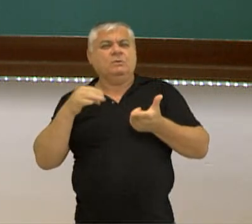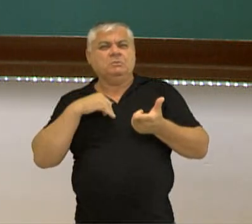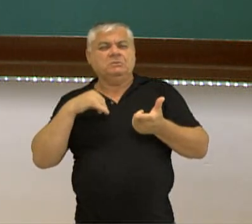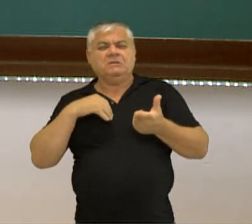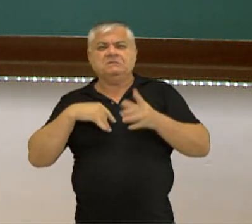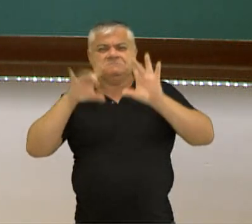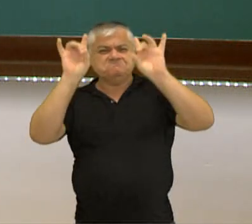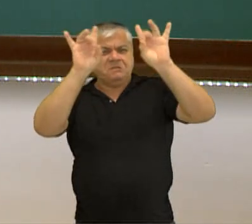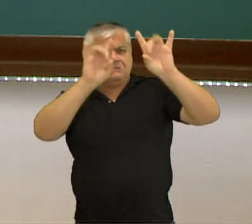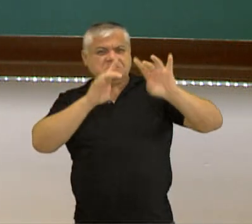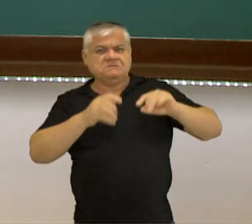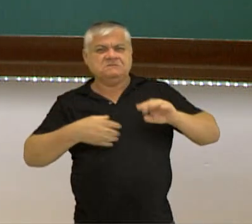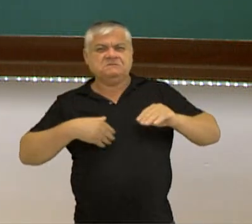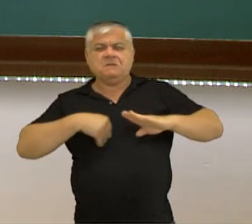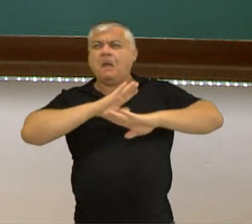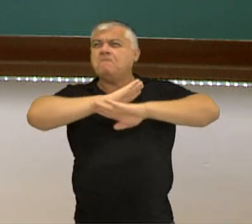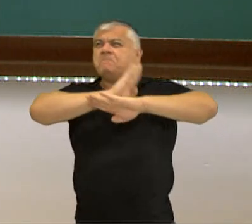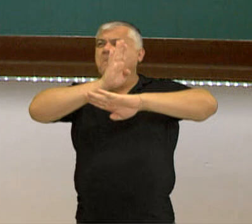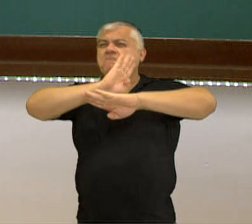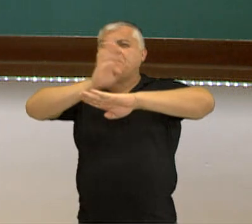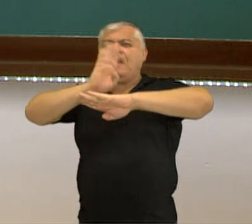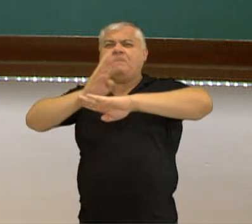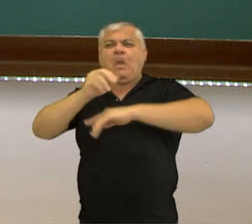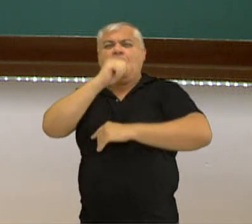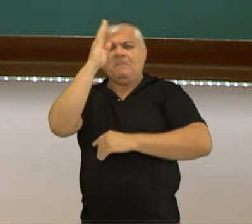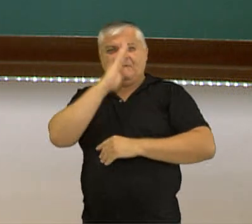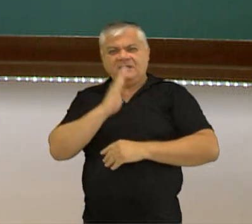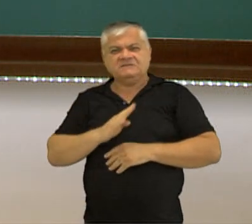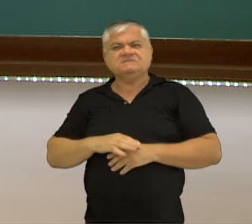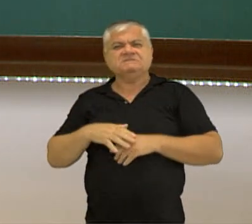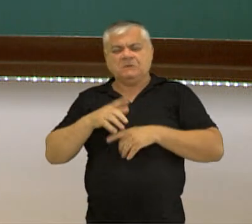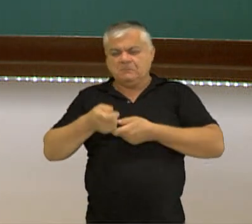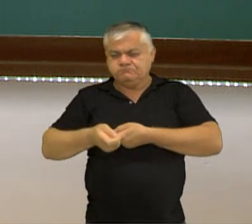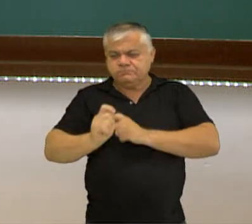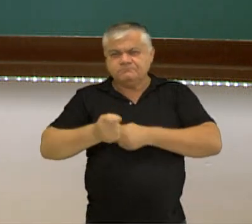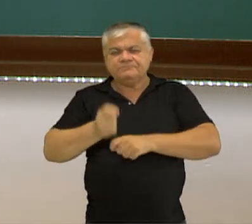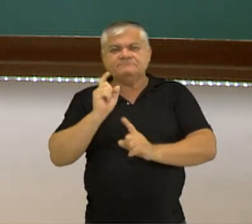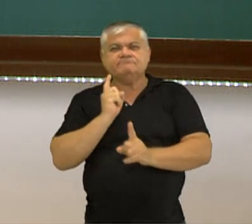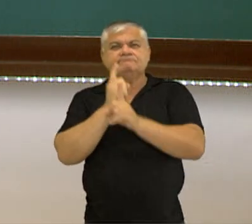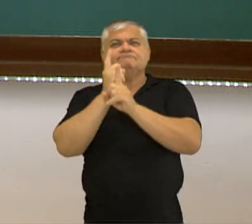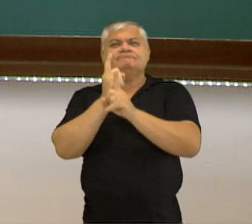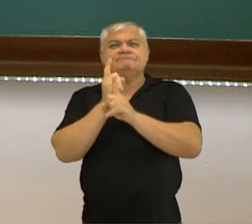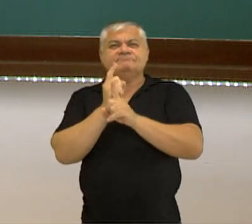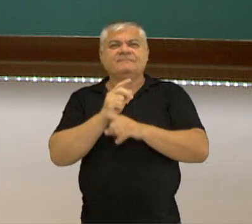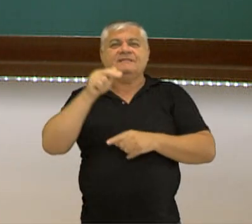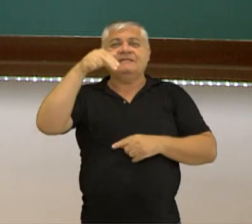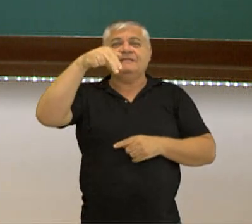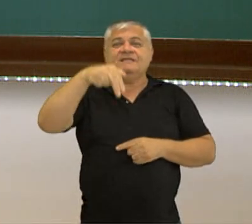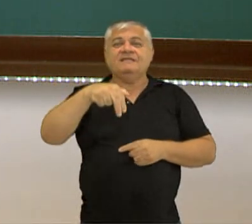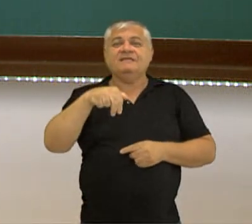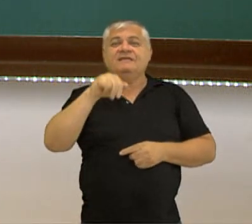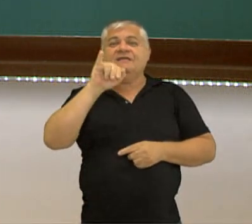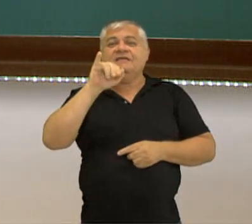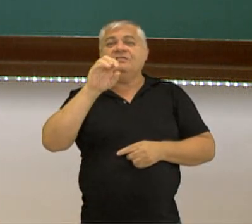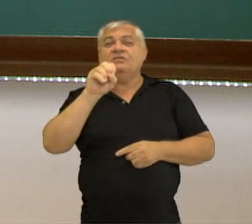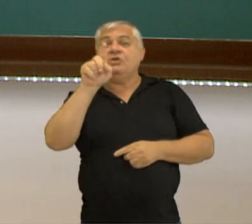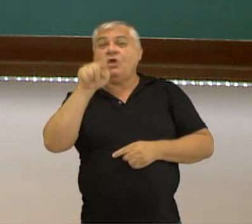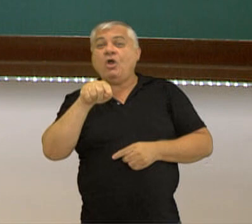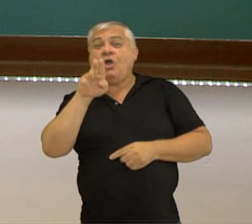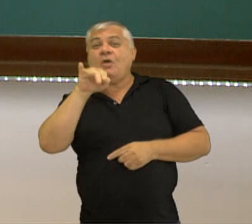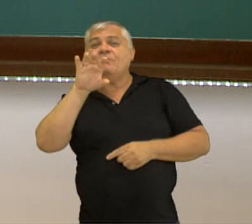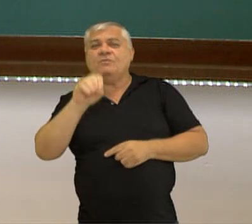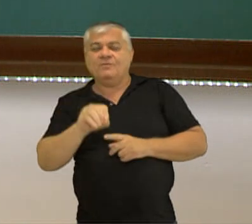ponta, maior do que os outros países, para a extração do nióbio. E descobriu-se que o nióbio,